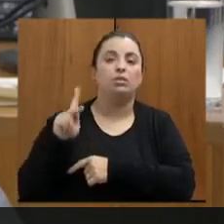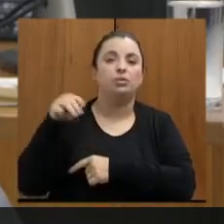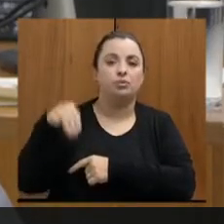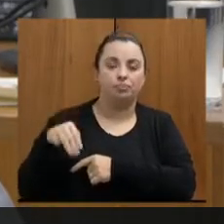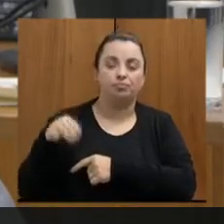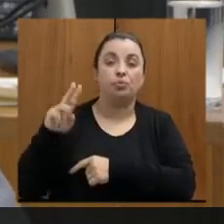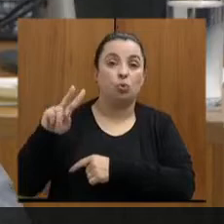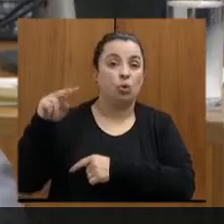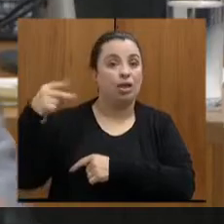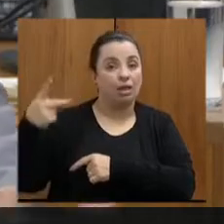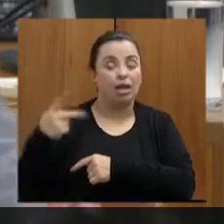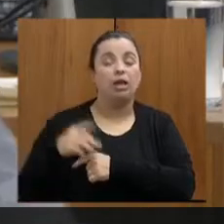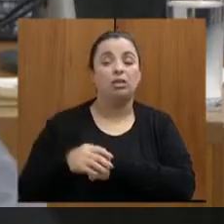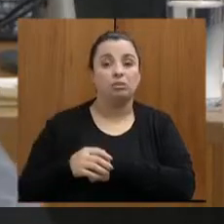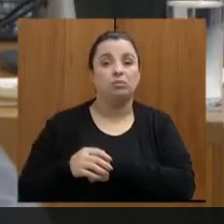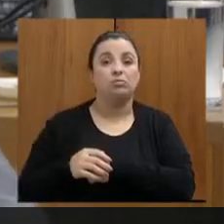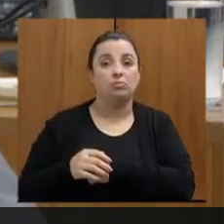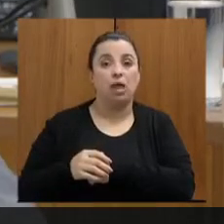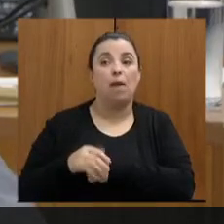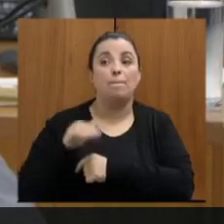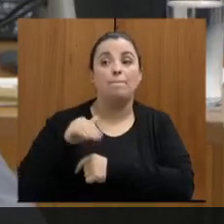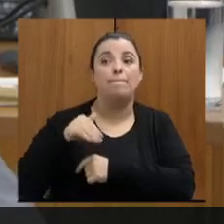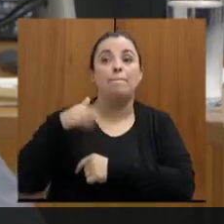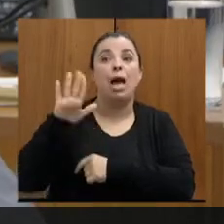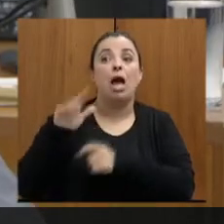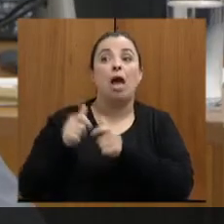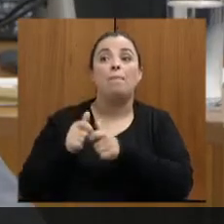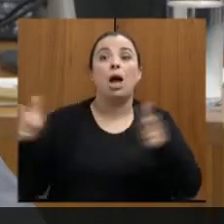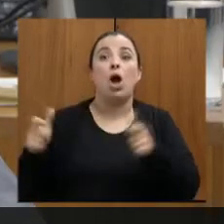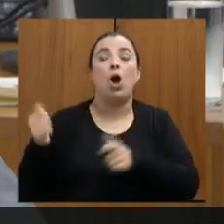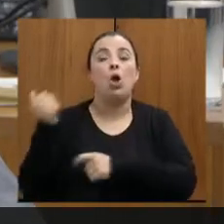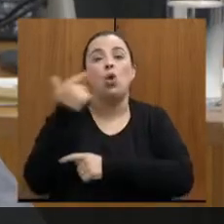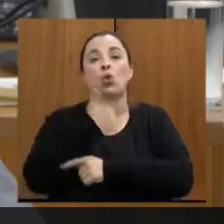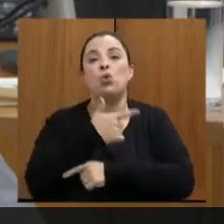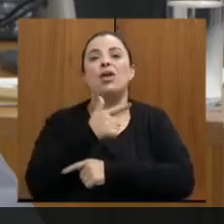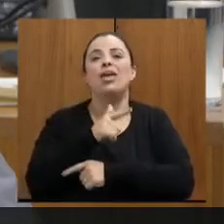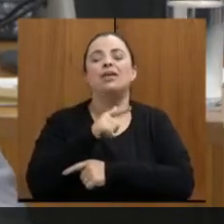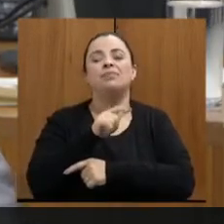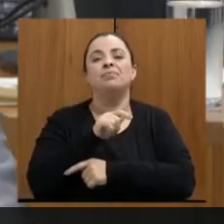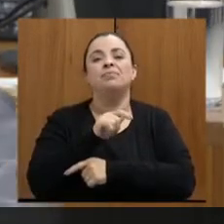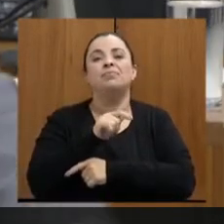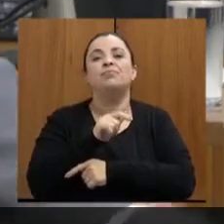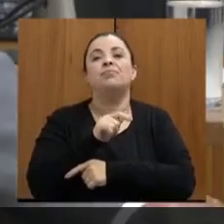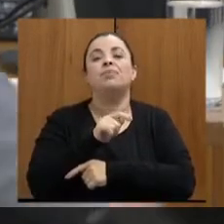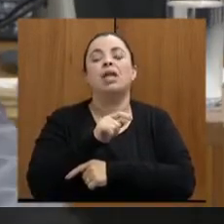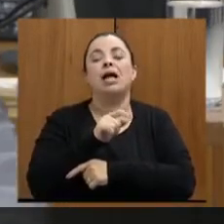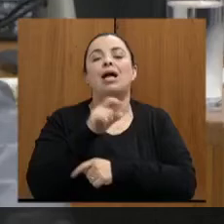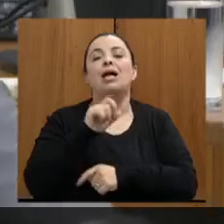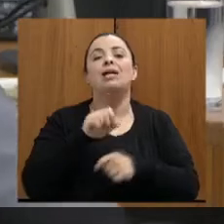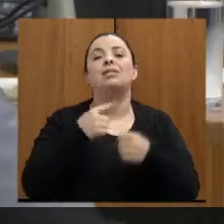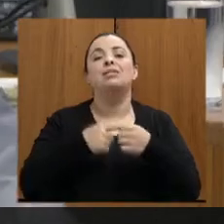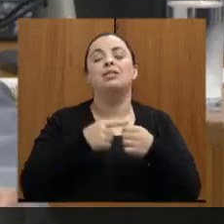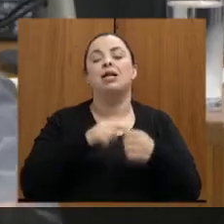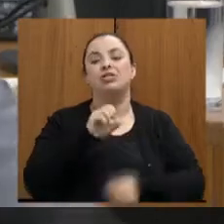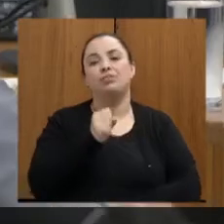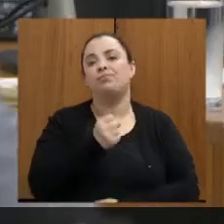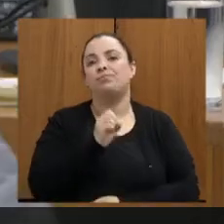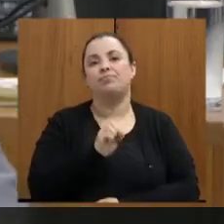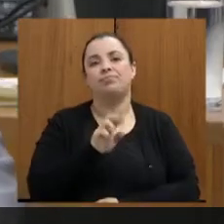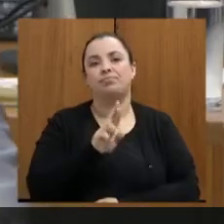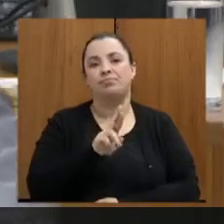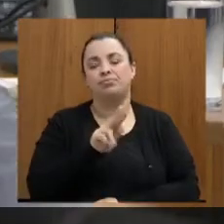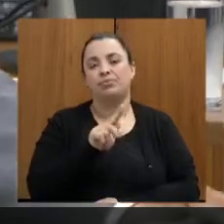que o Estado de Sergipe então é uma é uma cidade que não é O agronegócio está avançando